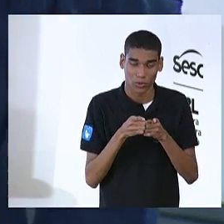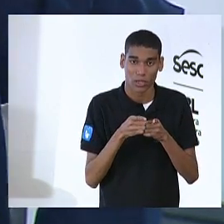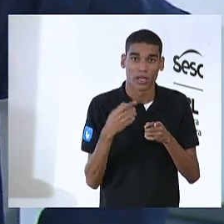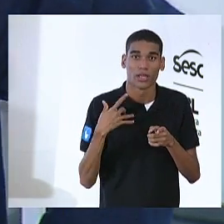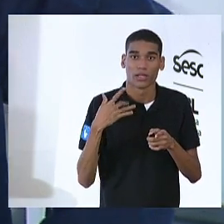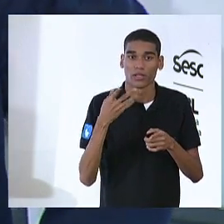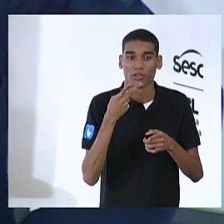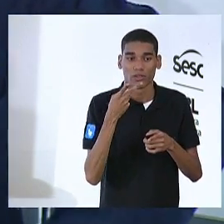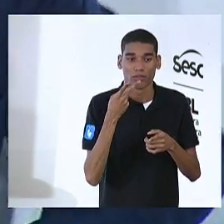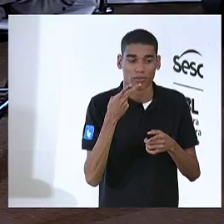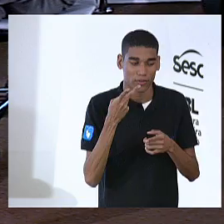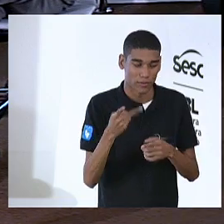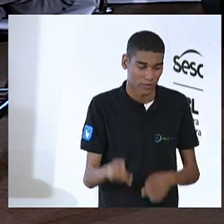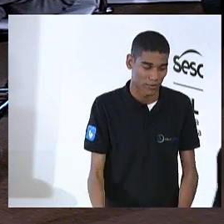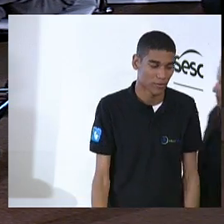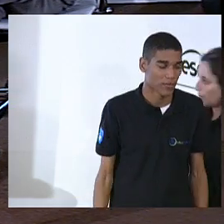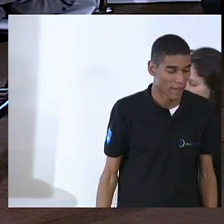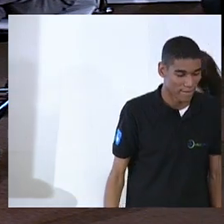mudando.